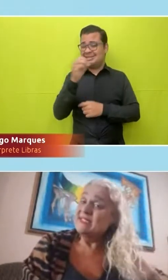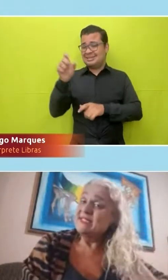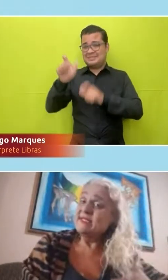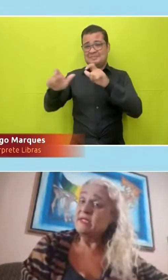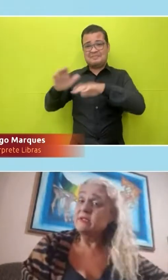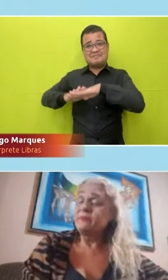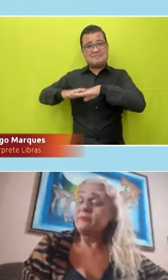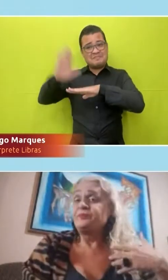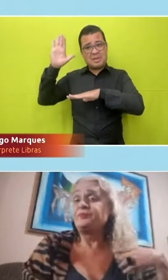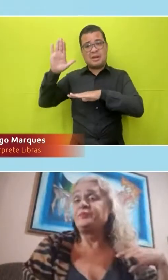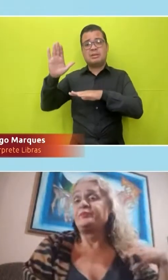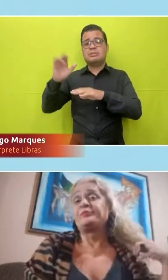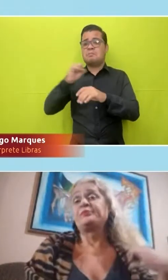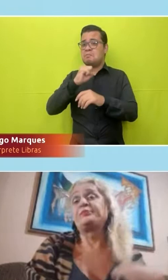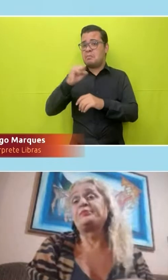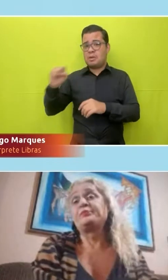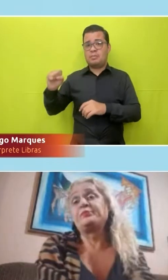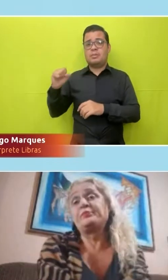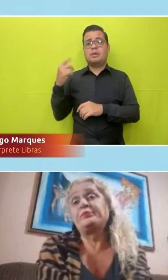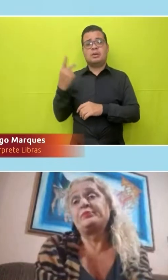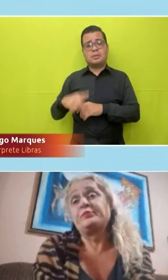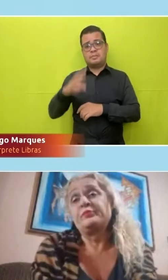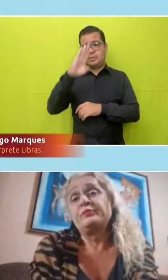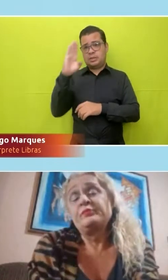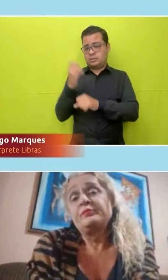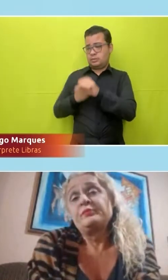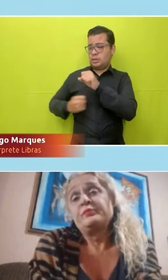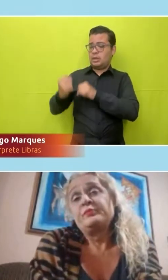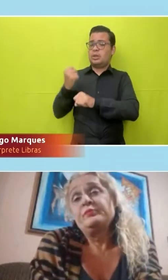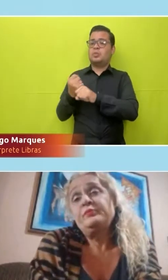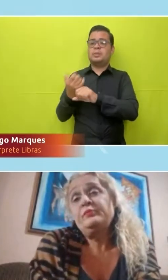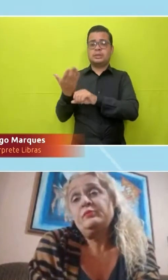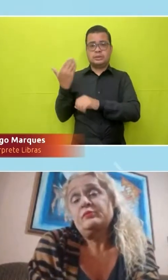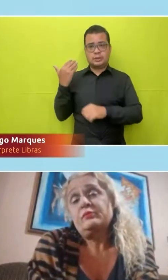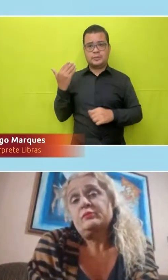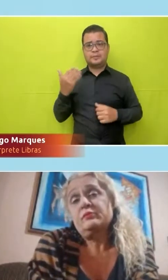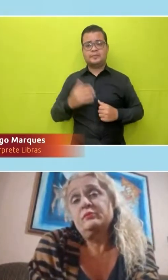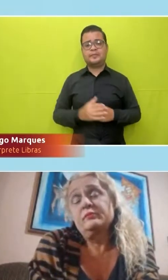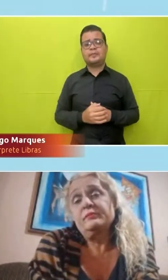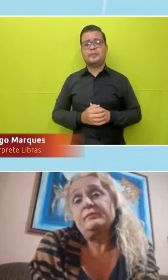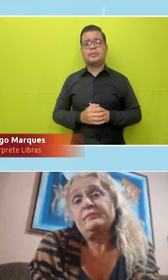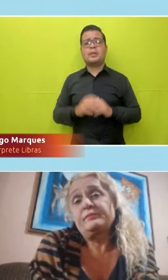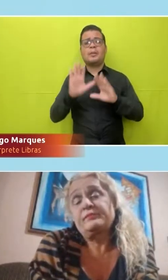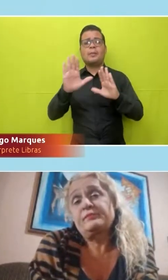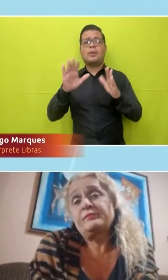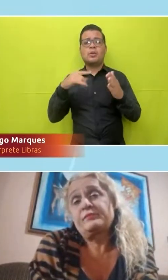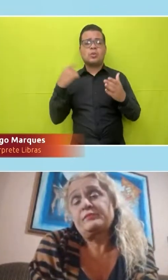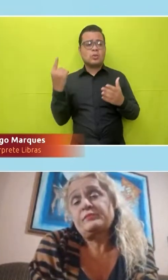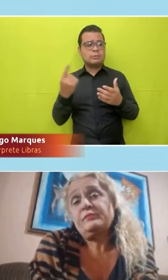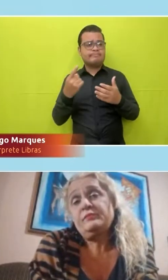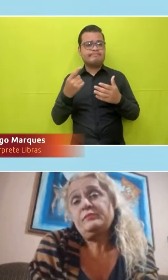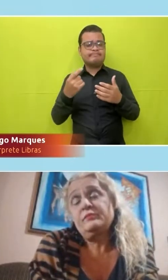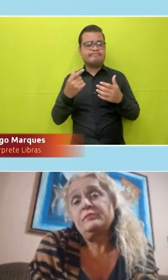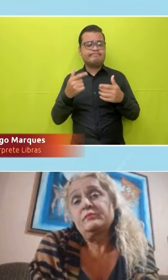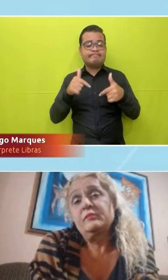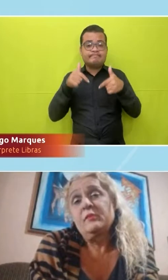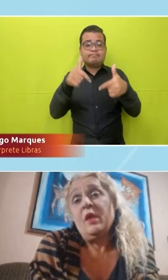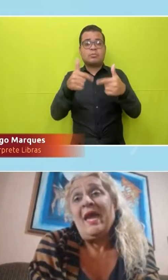no ano passado. E como que é isso, como que a gente pode enfrentar isso, como é que é essa